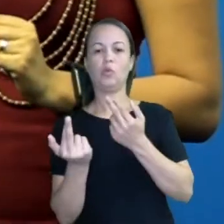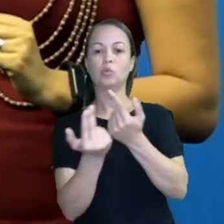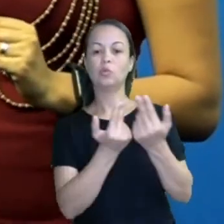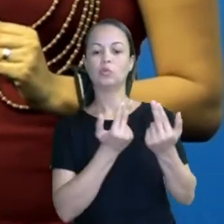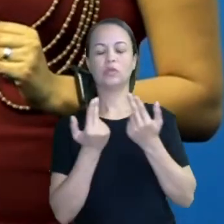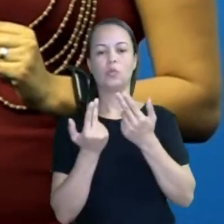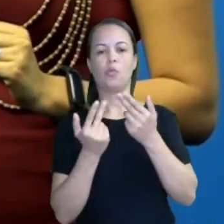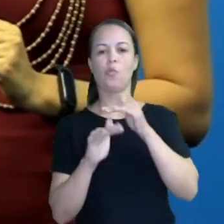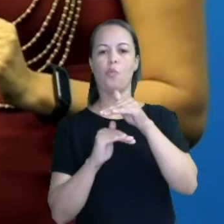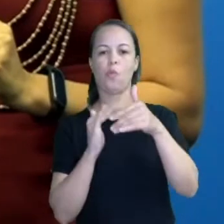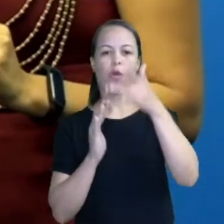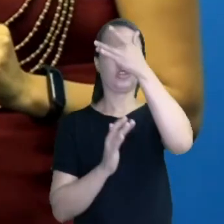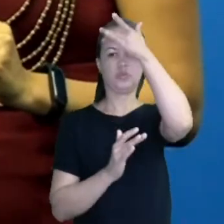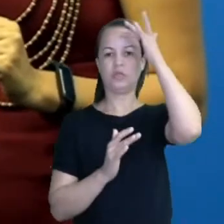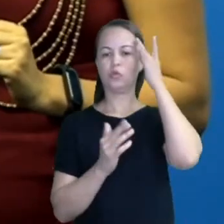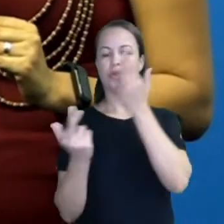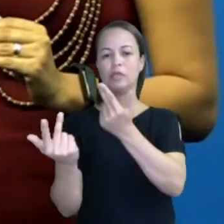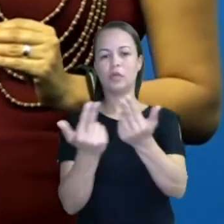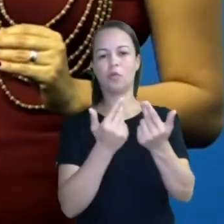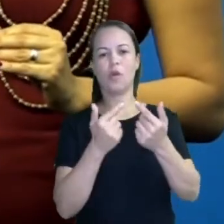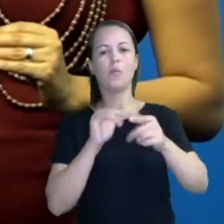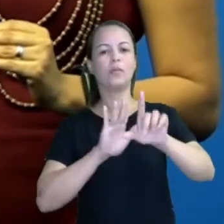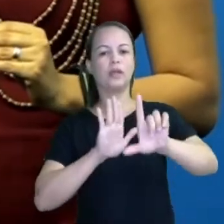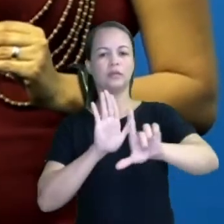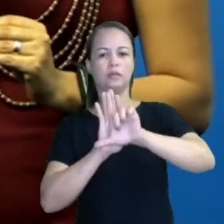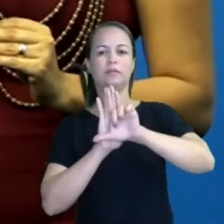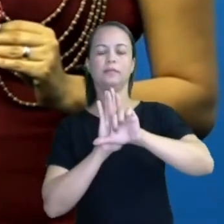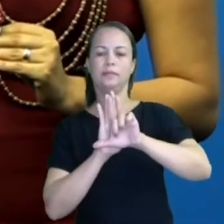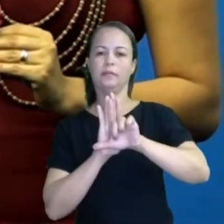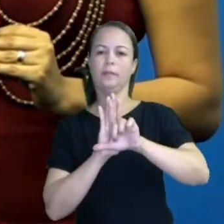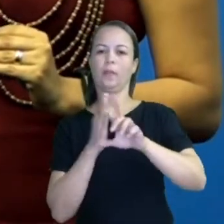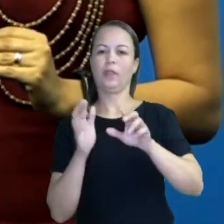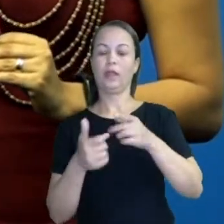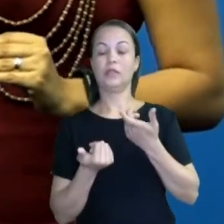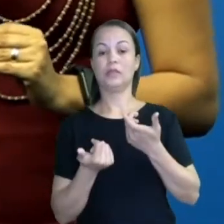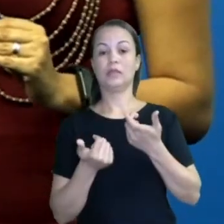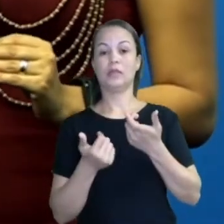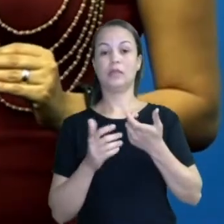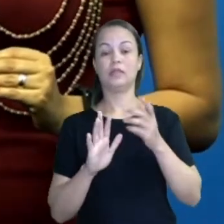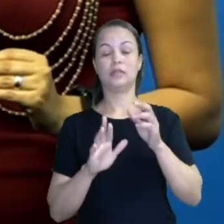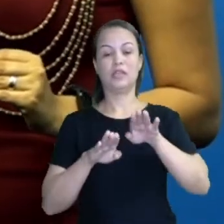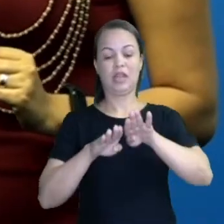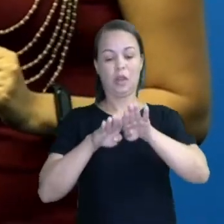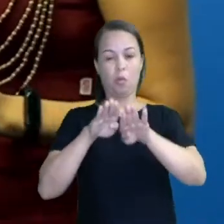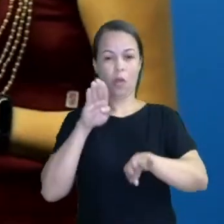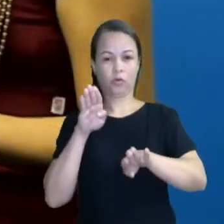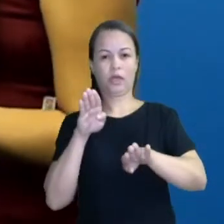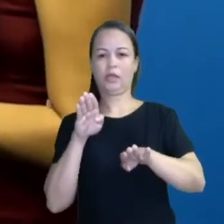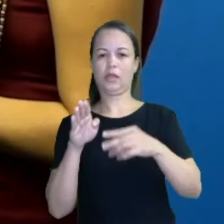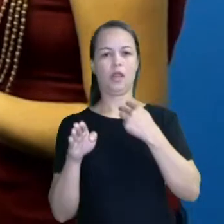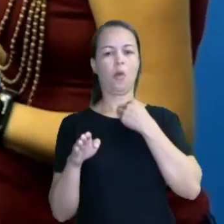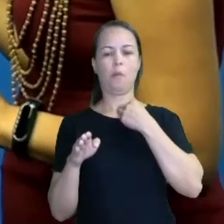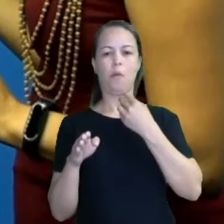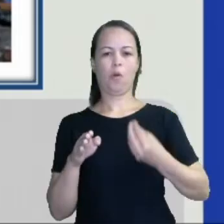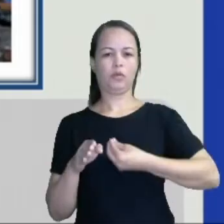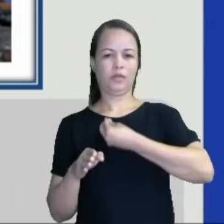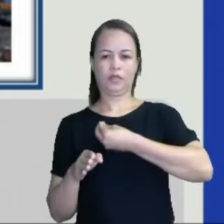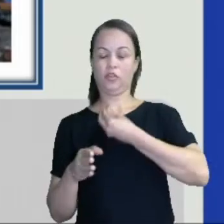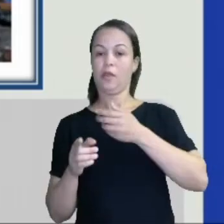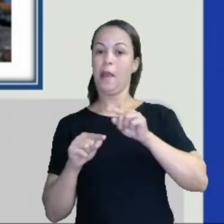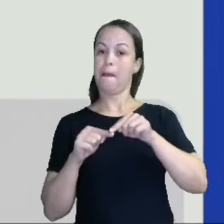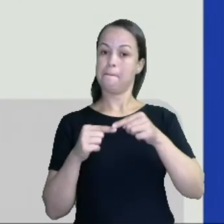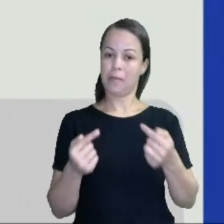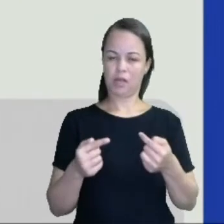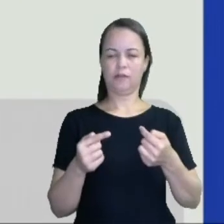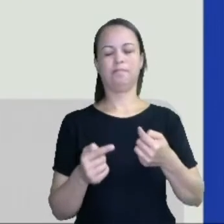iguais perante lei, tá bom? Essa desigualdade social não deve existir, porém existe. Vamos